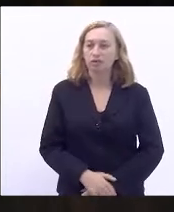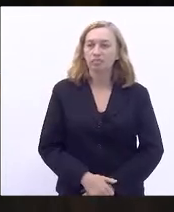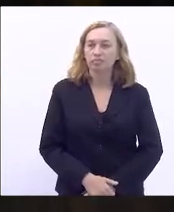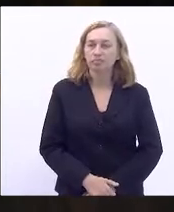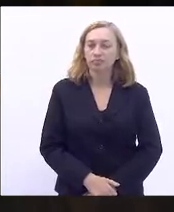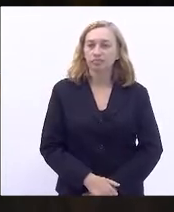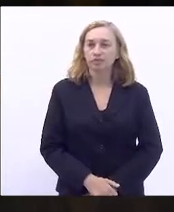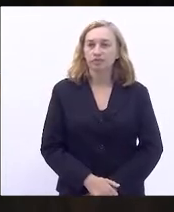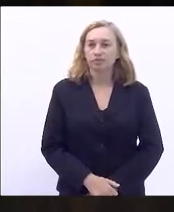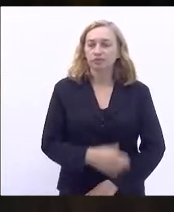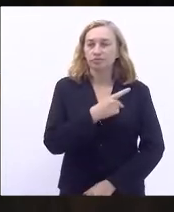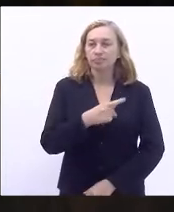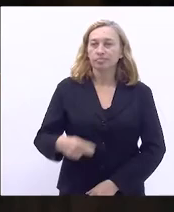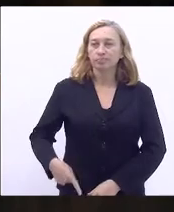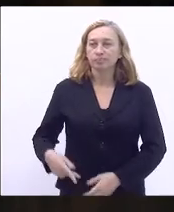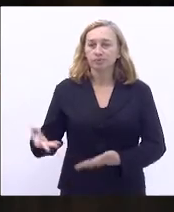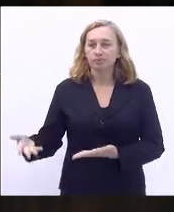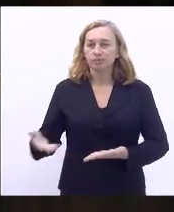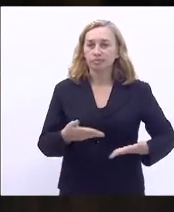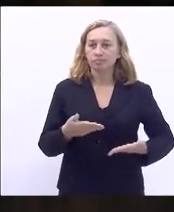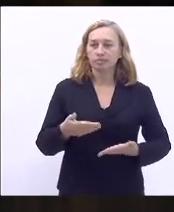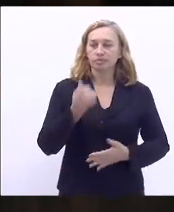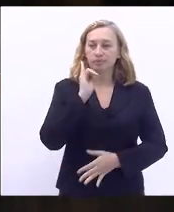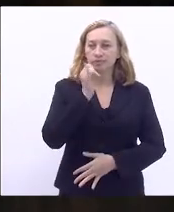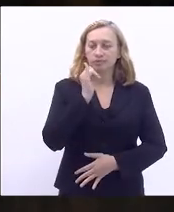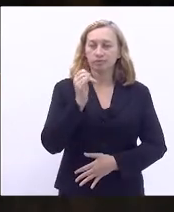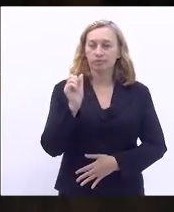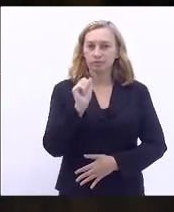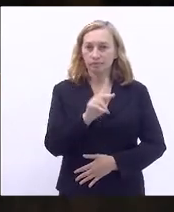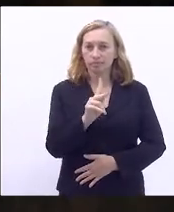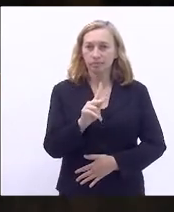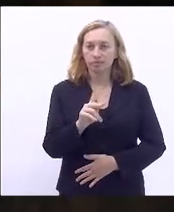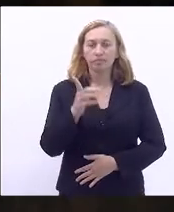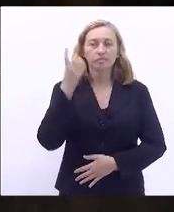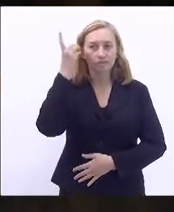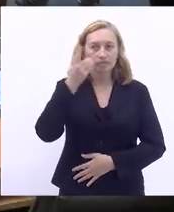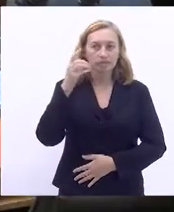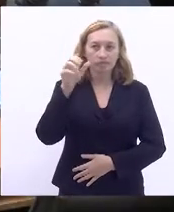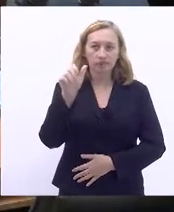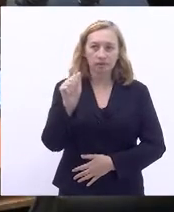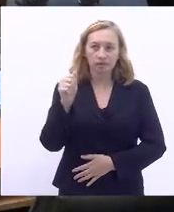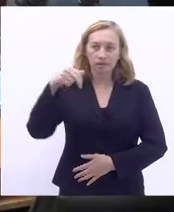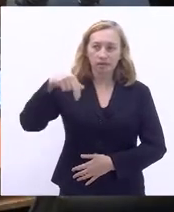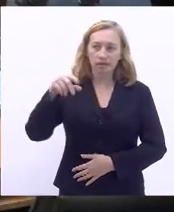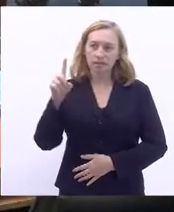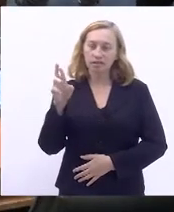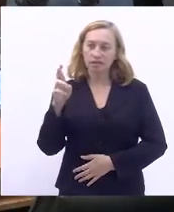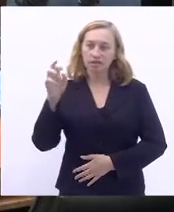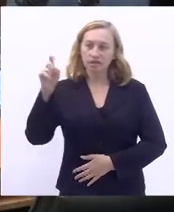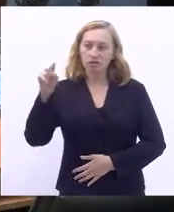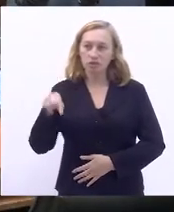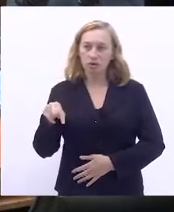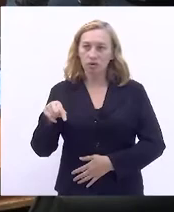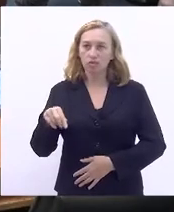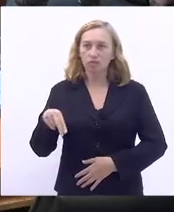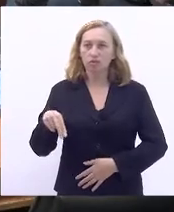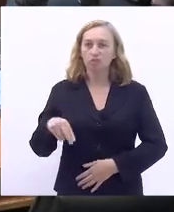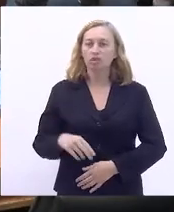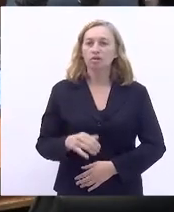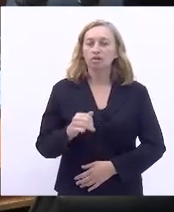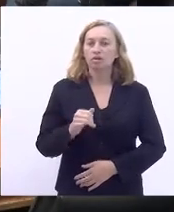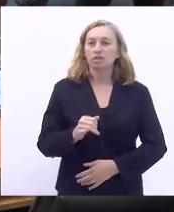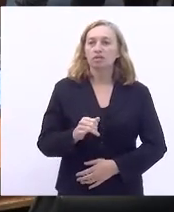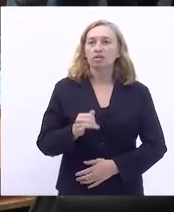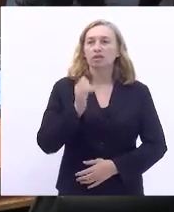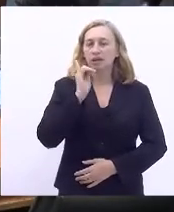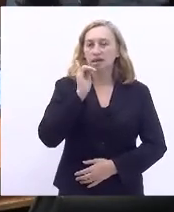Moraes, a presidência designa relator. Ah, está aqui, ok. Deputado Anderson. A presidência designa relator, deputado